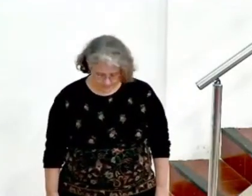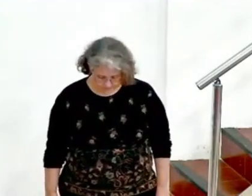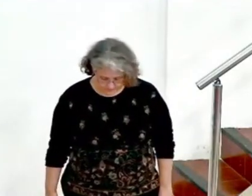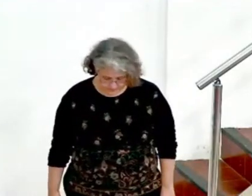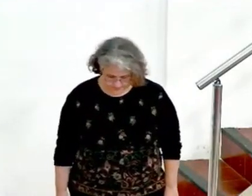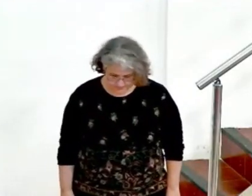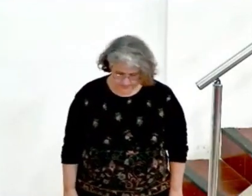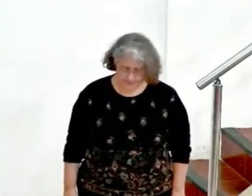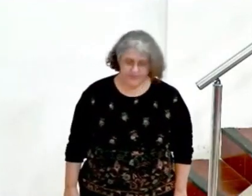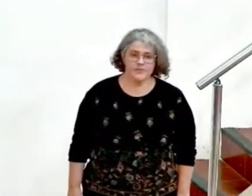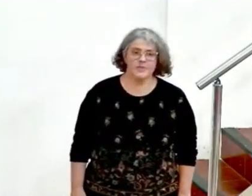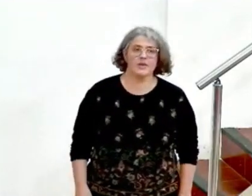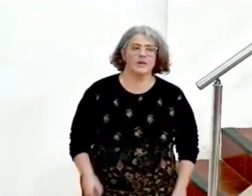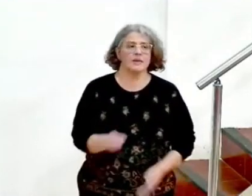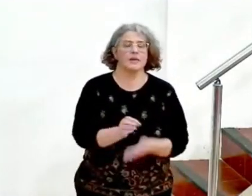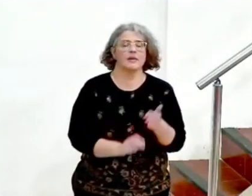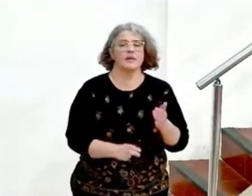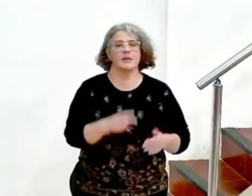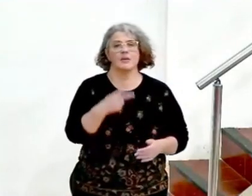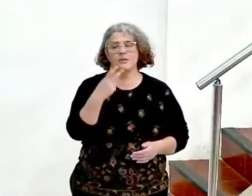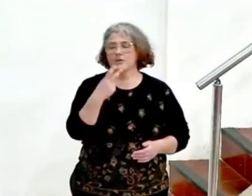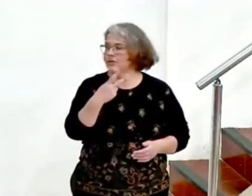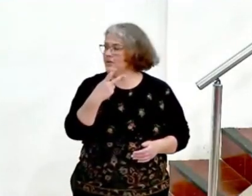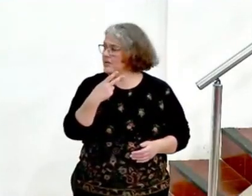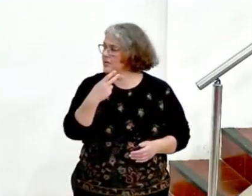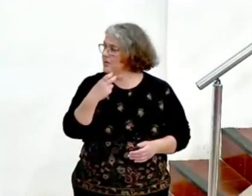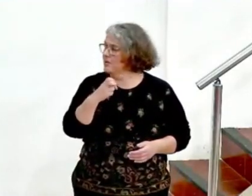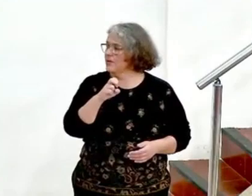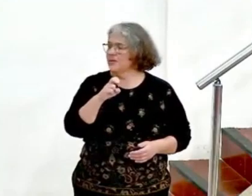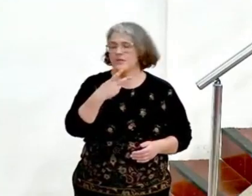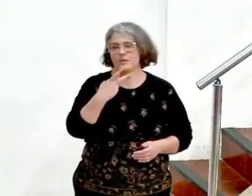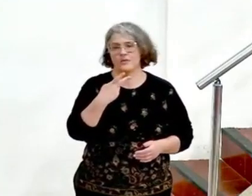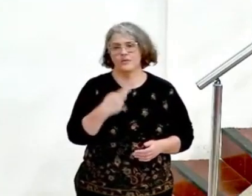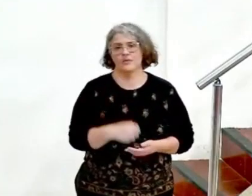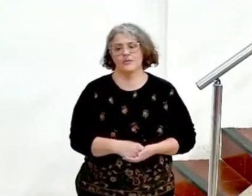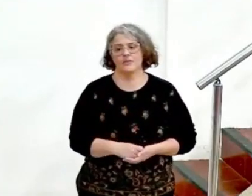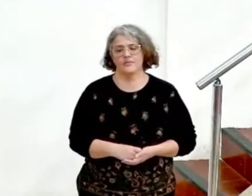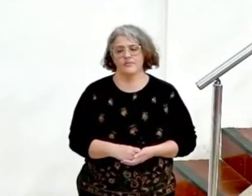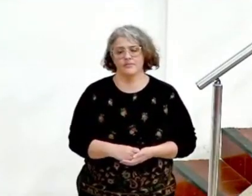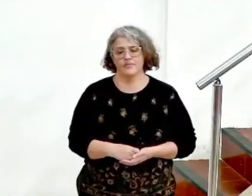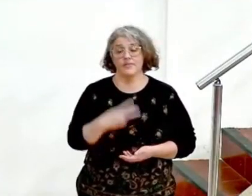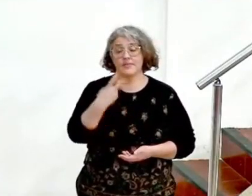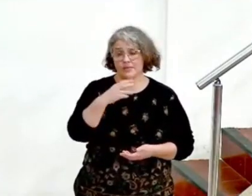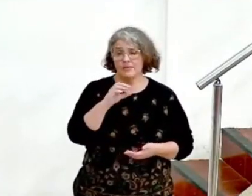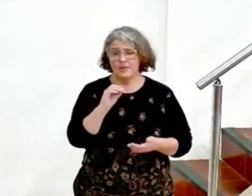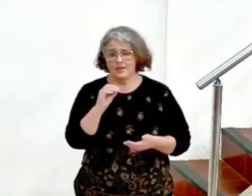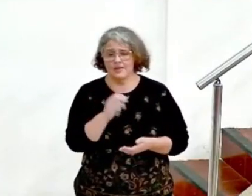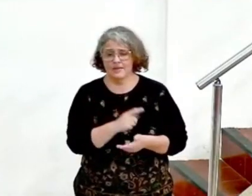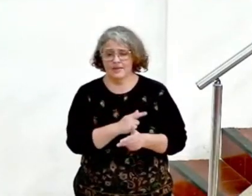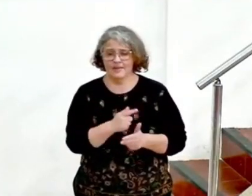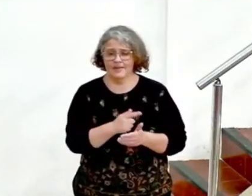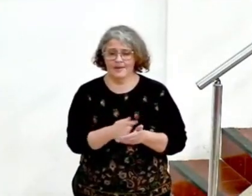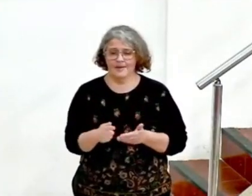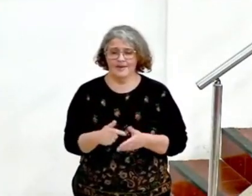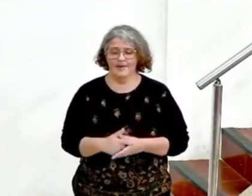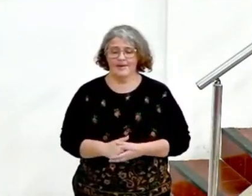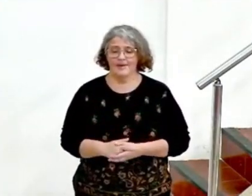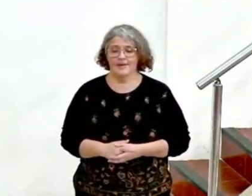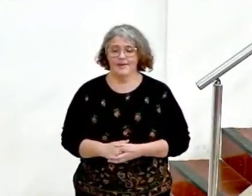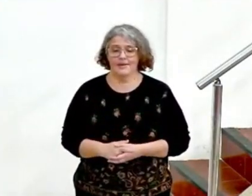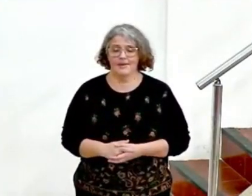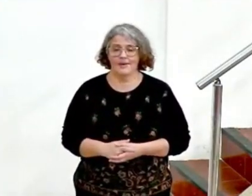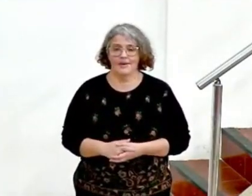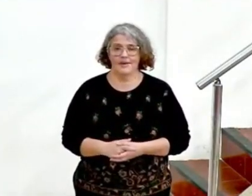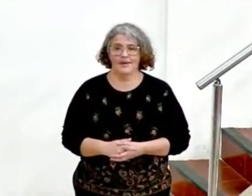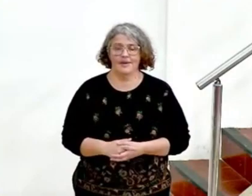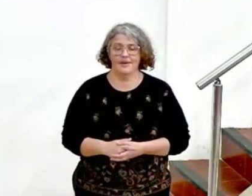lá no capítulo 50 de Gênesis, no verso 24, no sentido de vir em socorro. com a ênfase do autor na